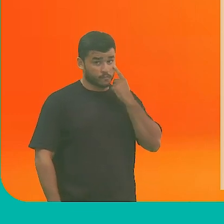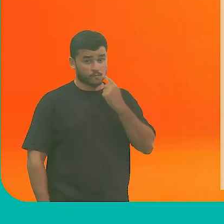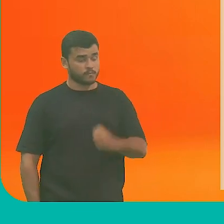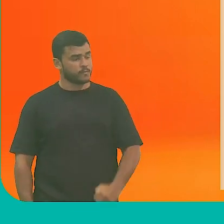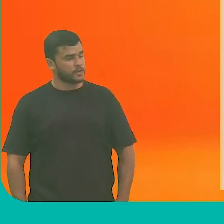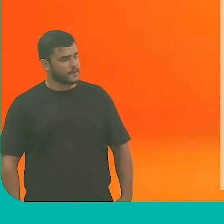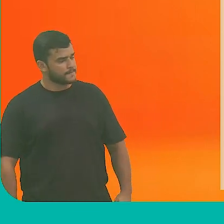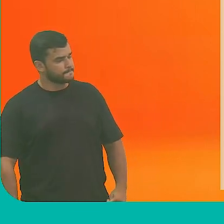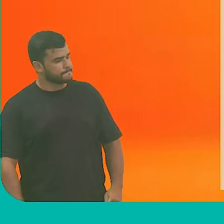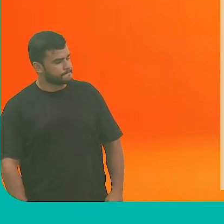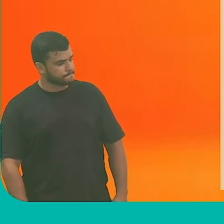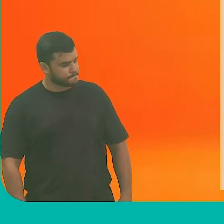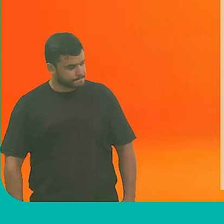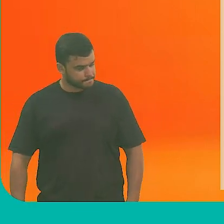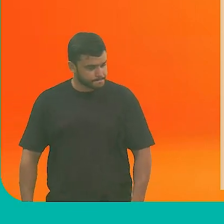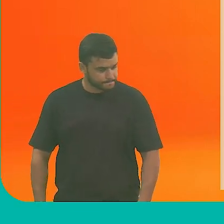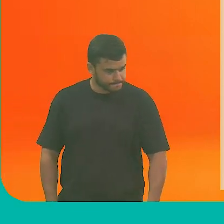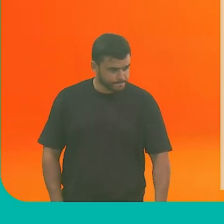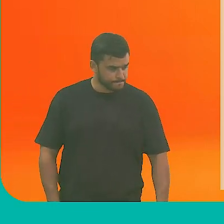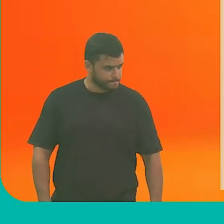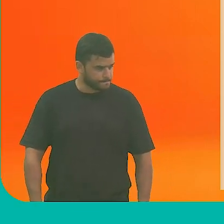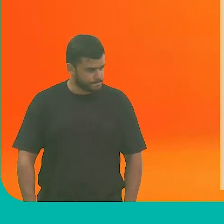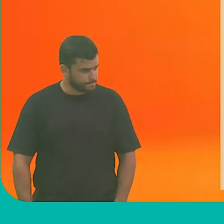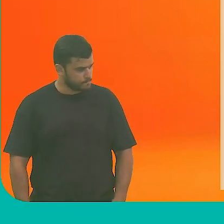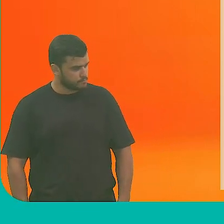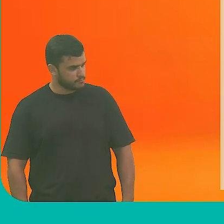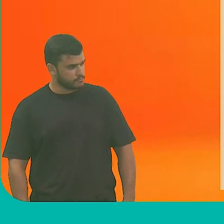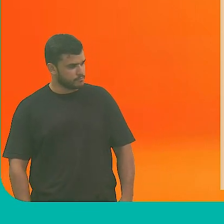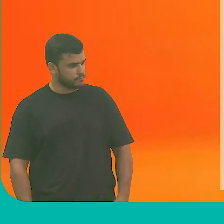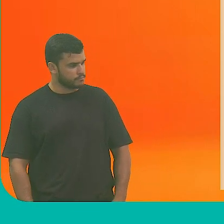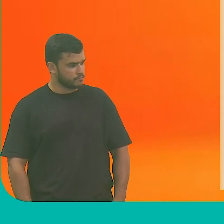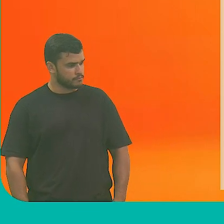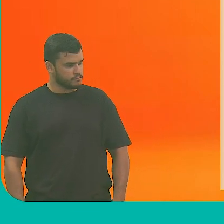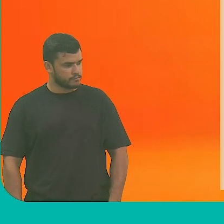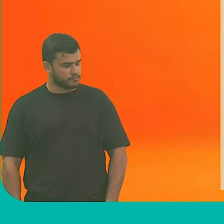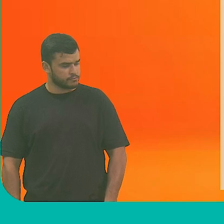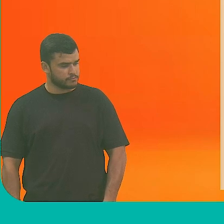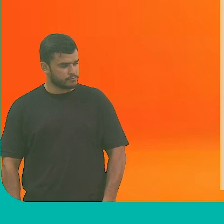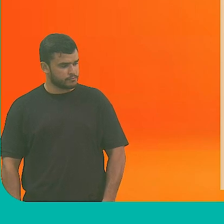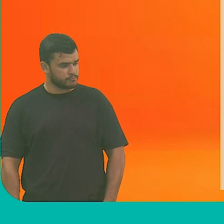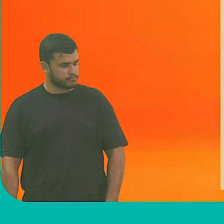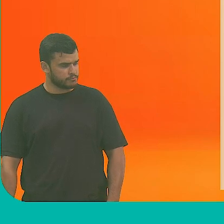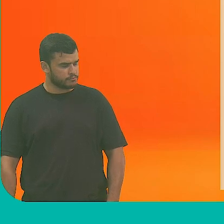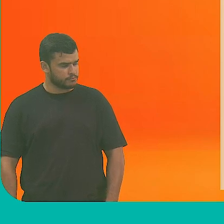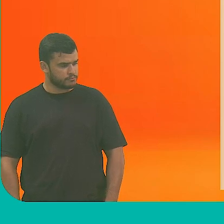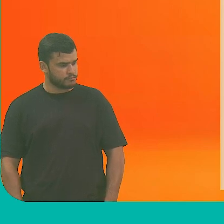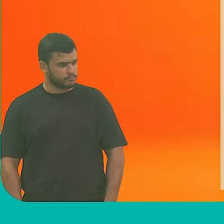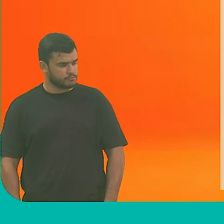os 10 primeiros termos, eles valem 1, não valem?